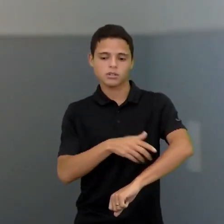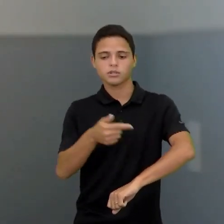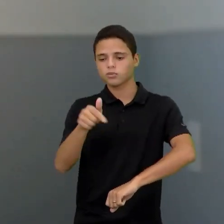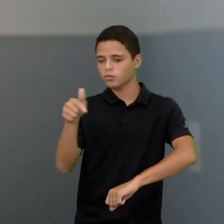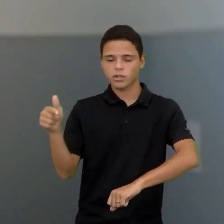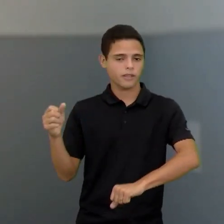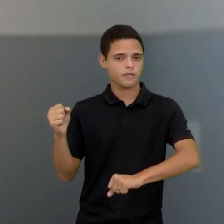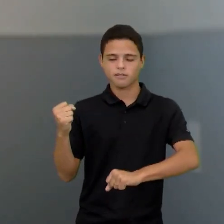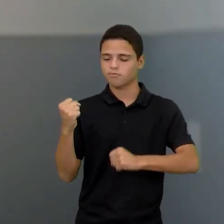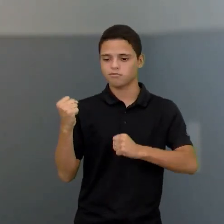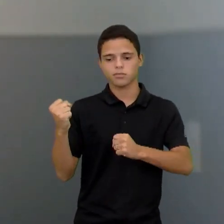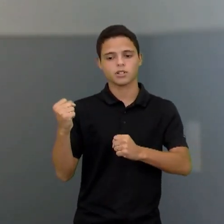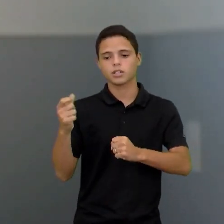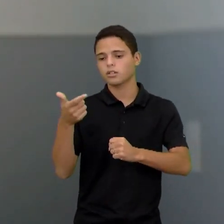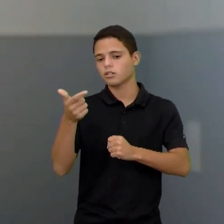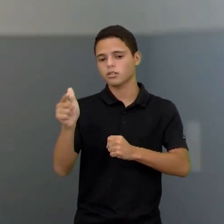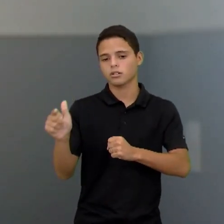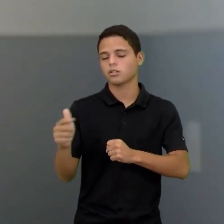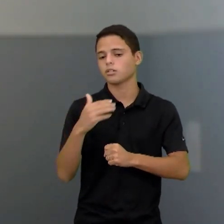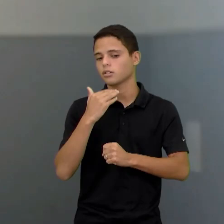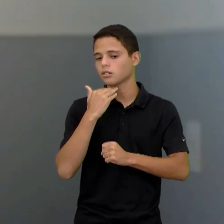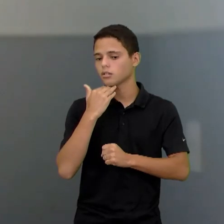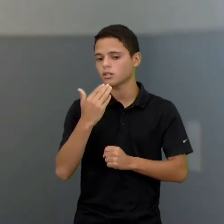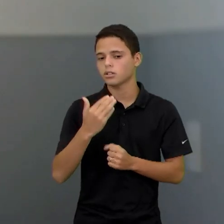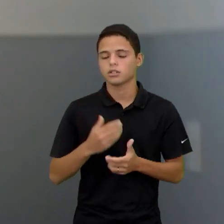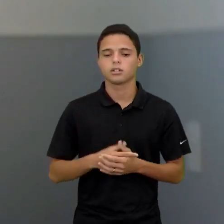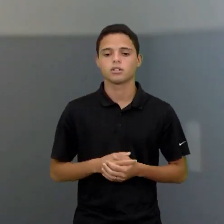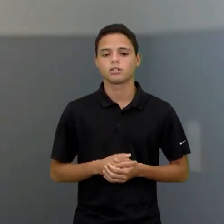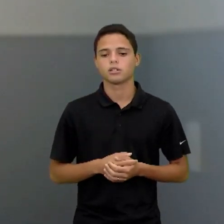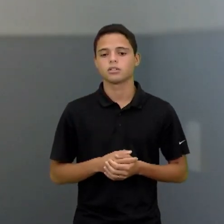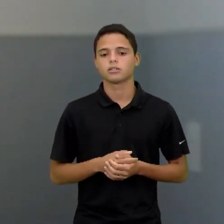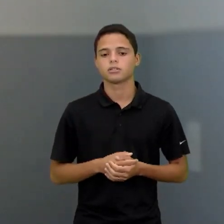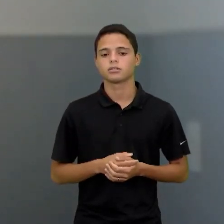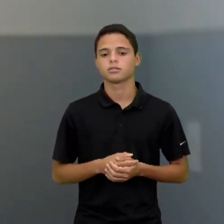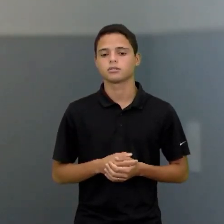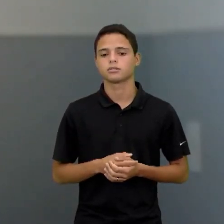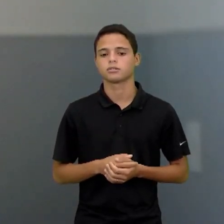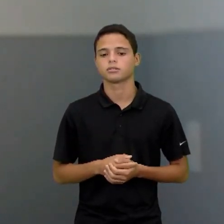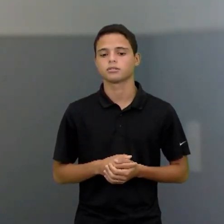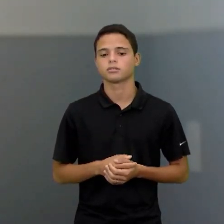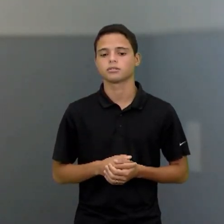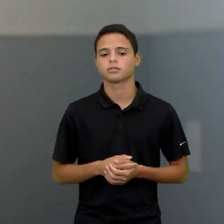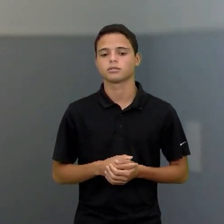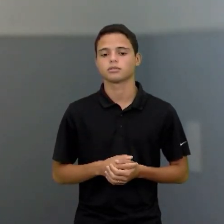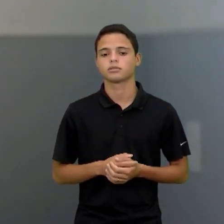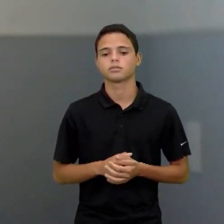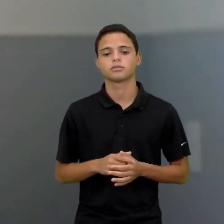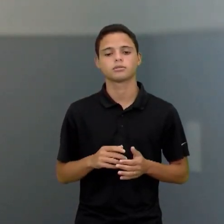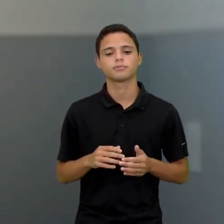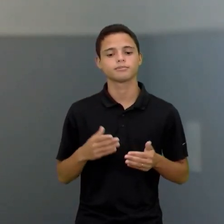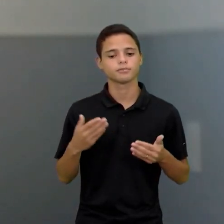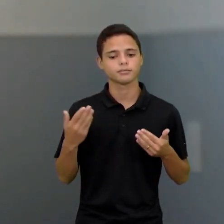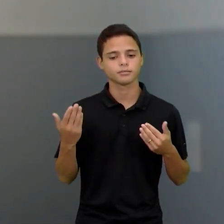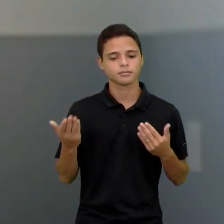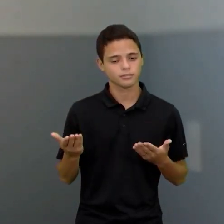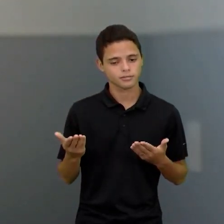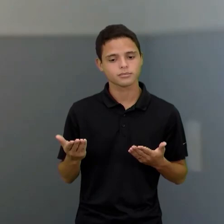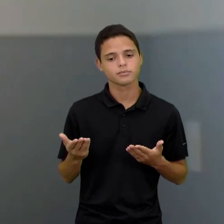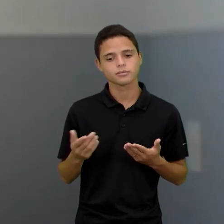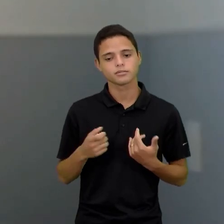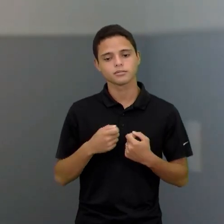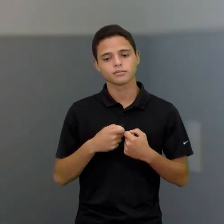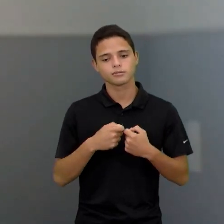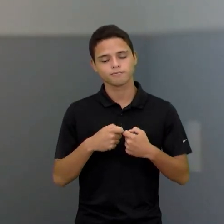força completa de algumas musculaturas do braço e do tronco, né? Então, é uma lesão